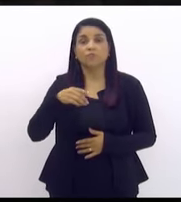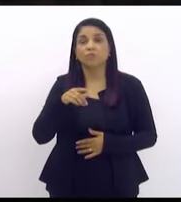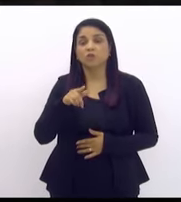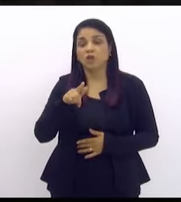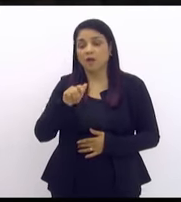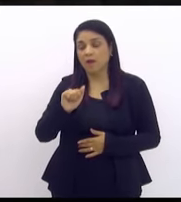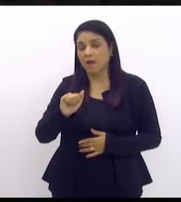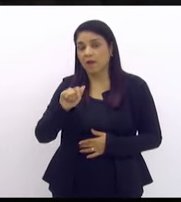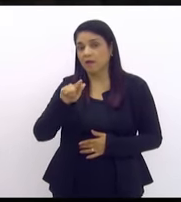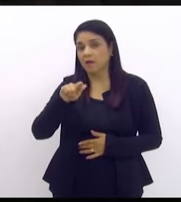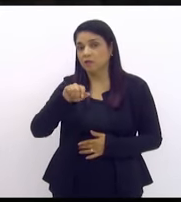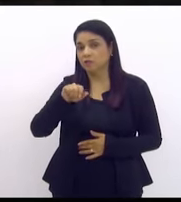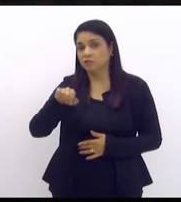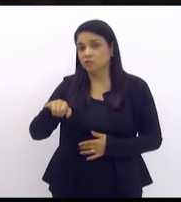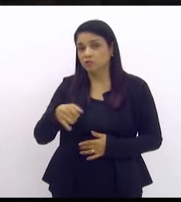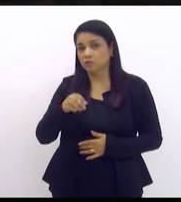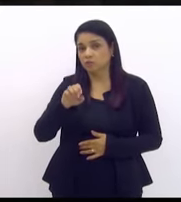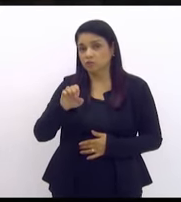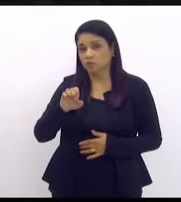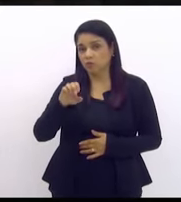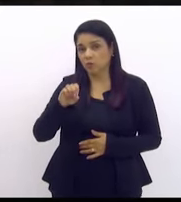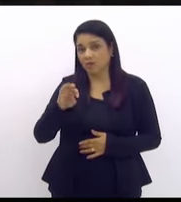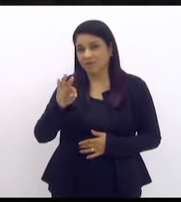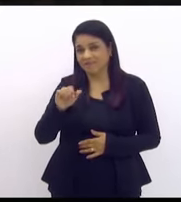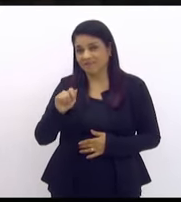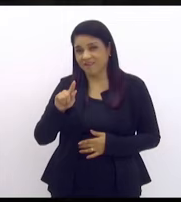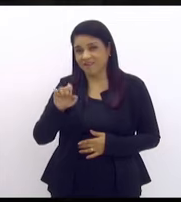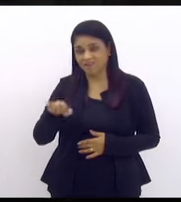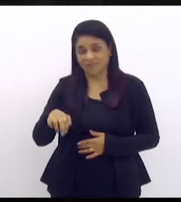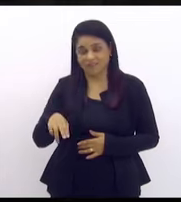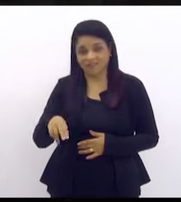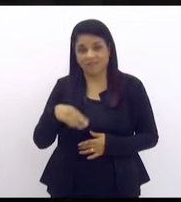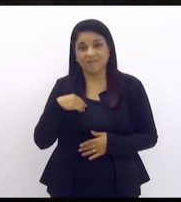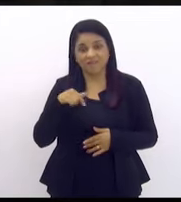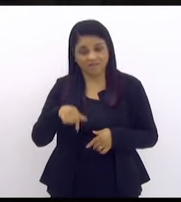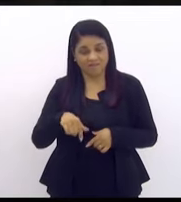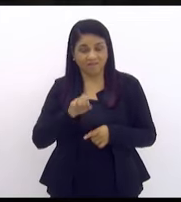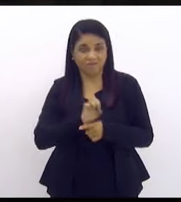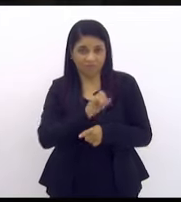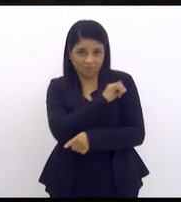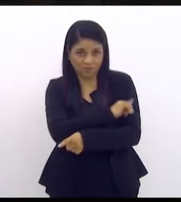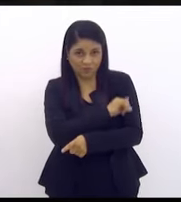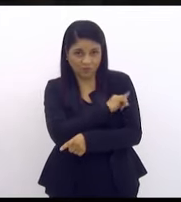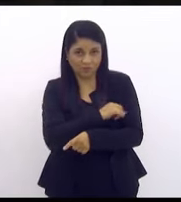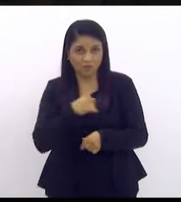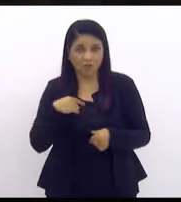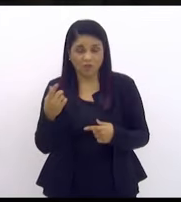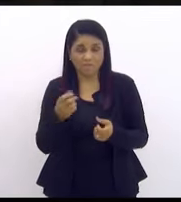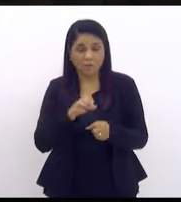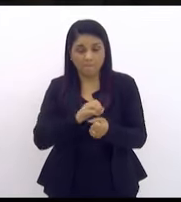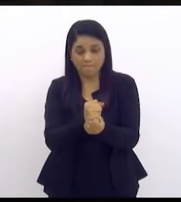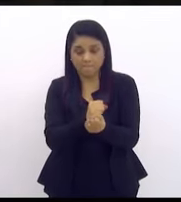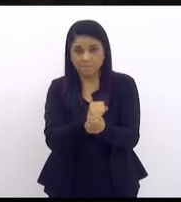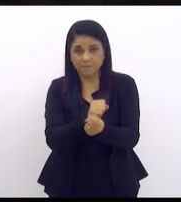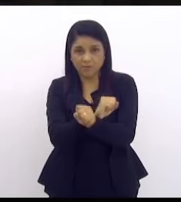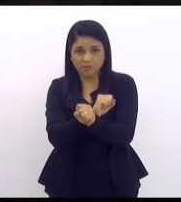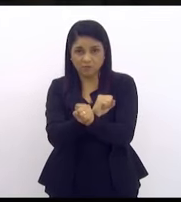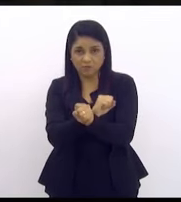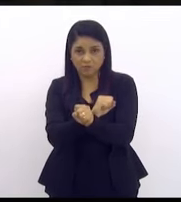Janeiro e ficamos de mãos e braços atados, porque a gente tinha aqui a base do governo federal.